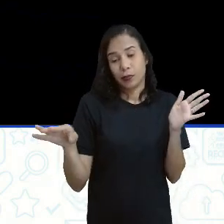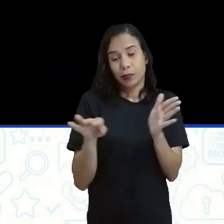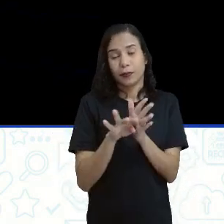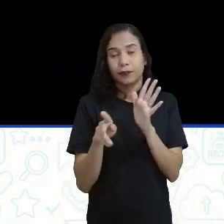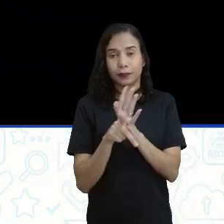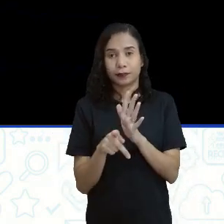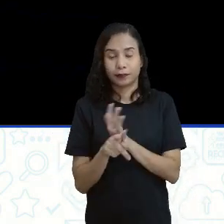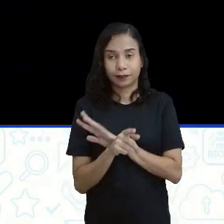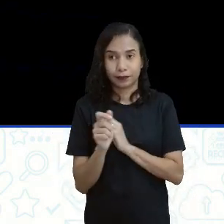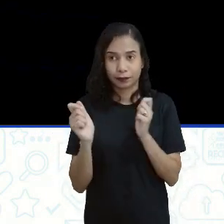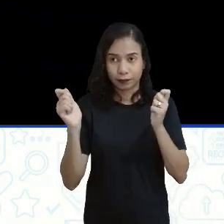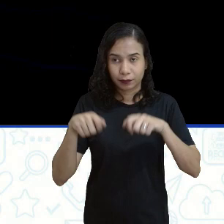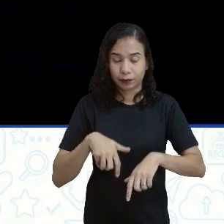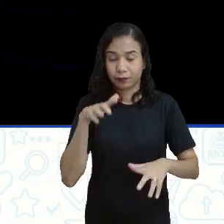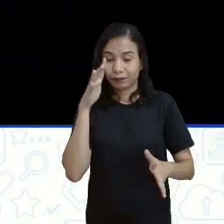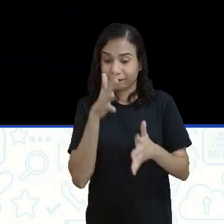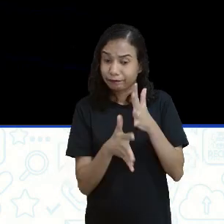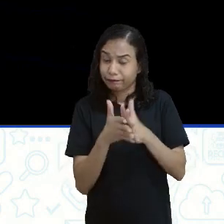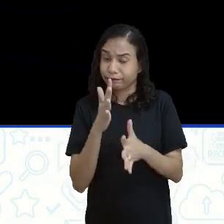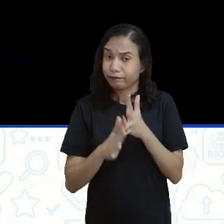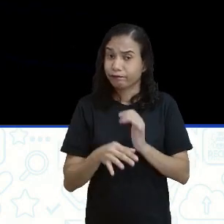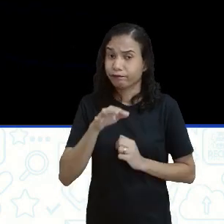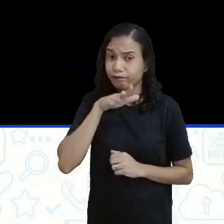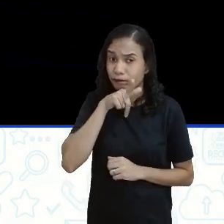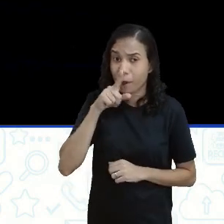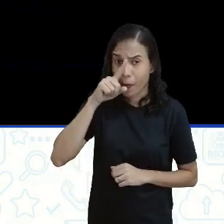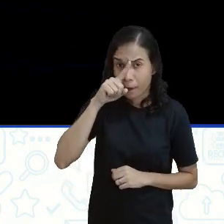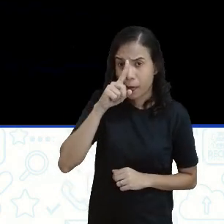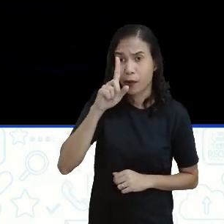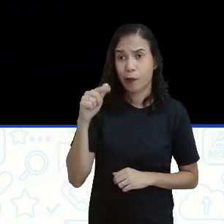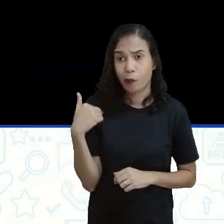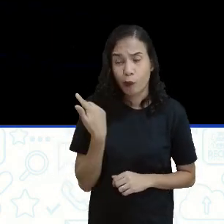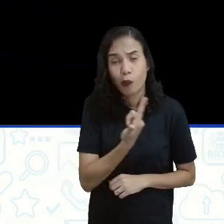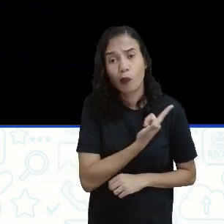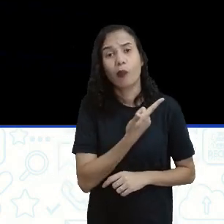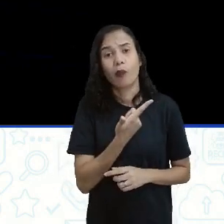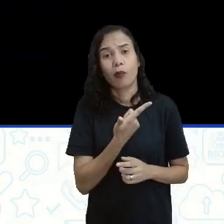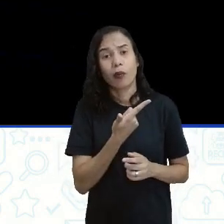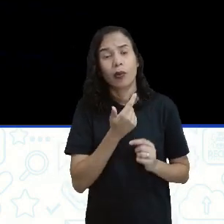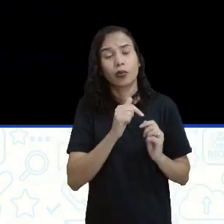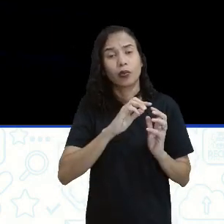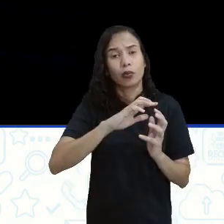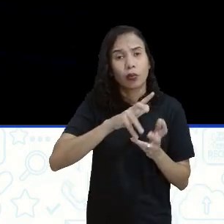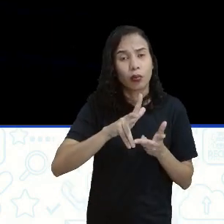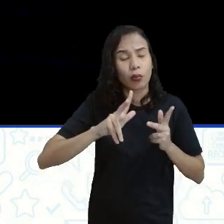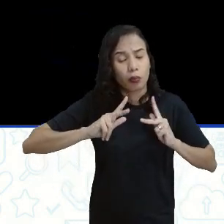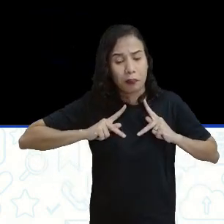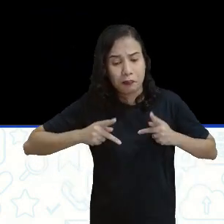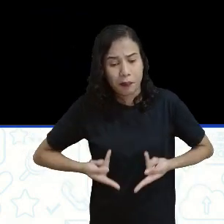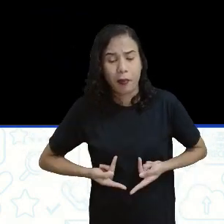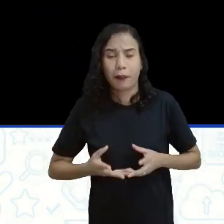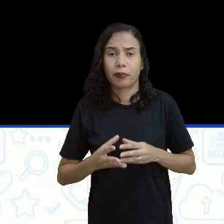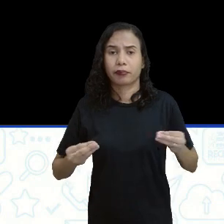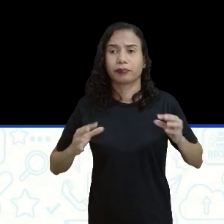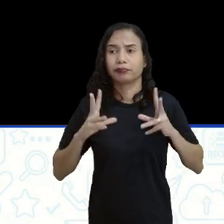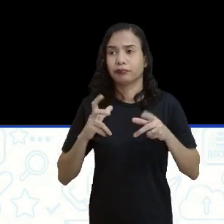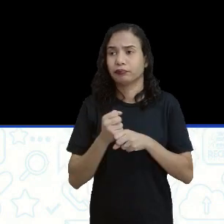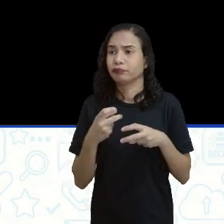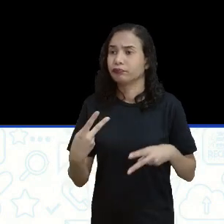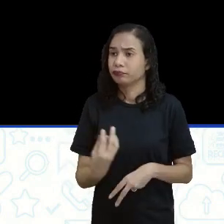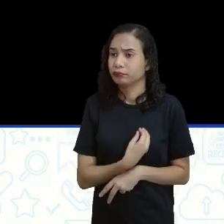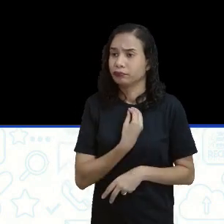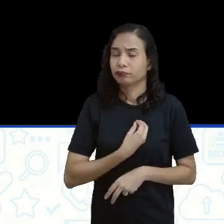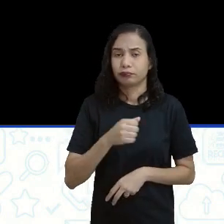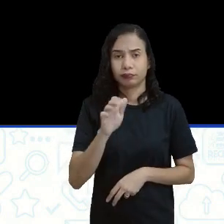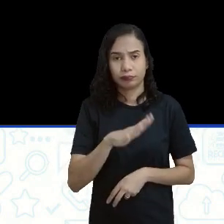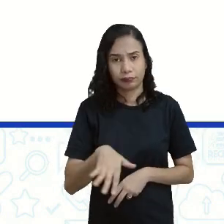essas partículas que poderiam ser perigosas para a gente, inclusive de extinguir a humanidade, né, e animais e plantas,